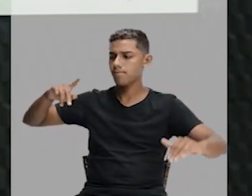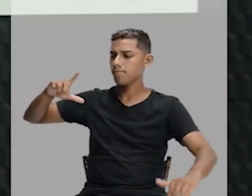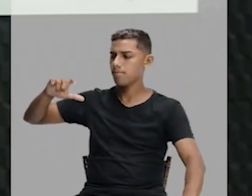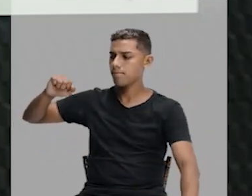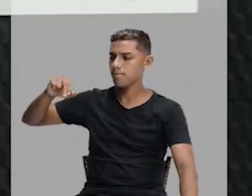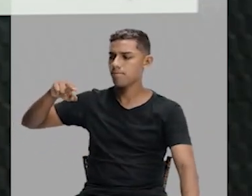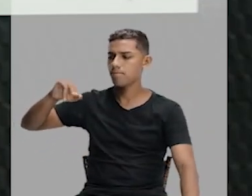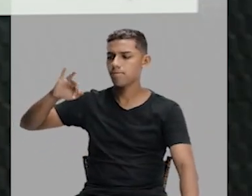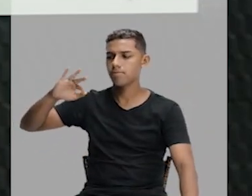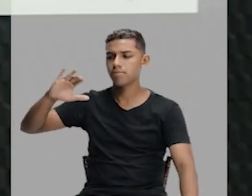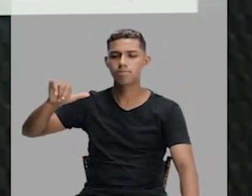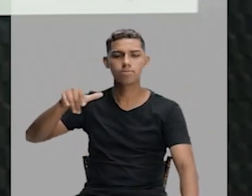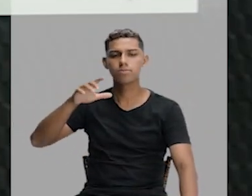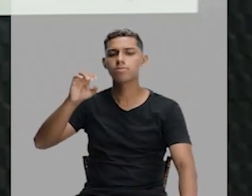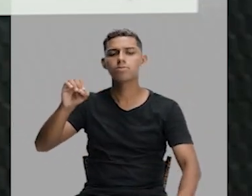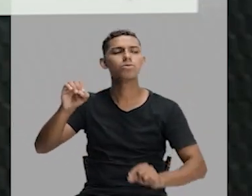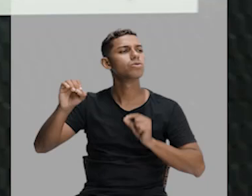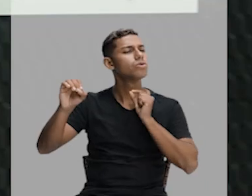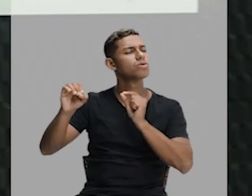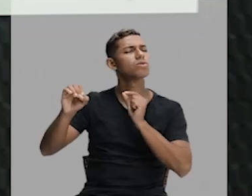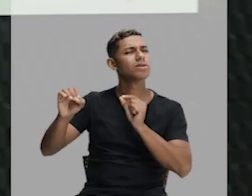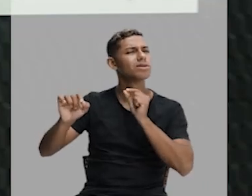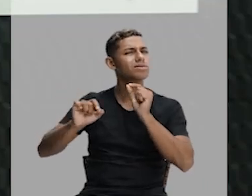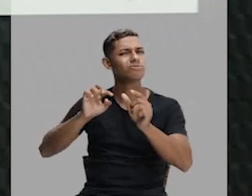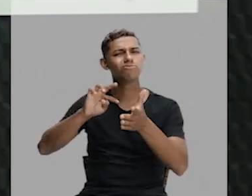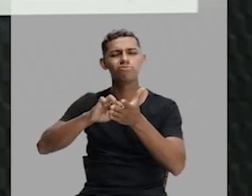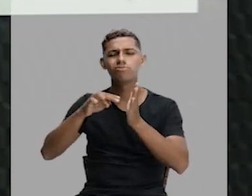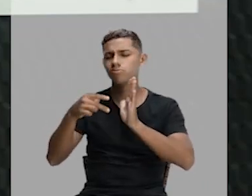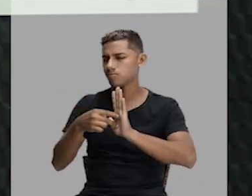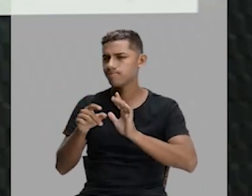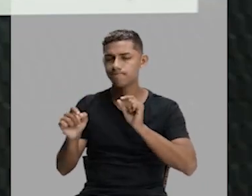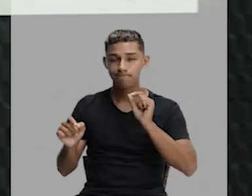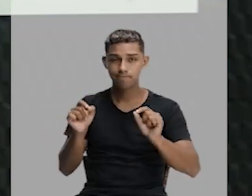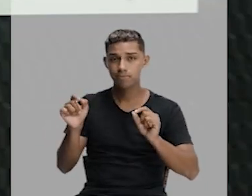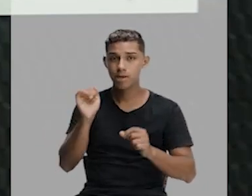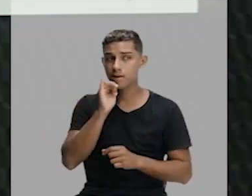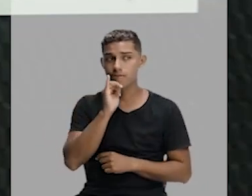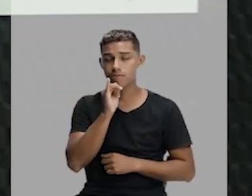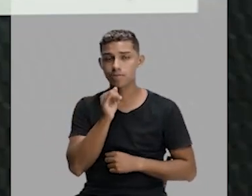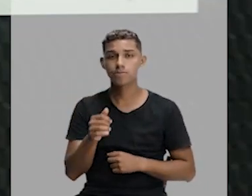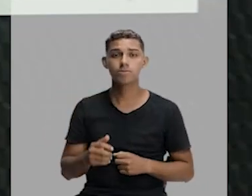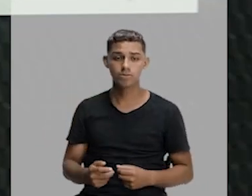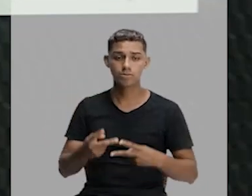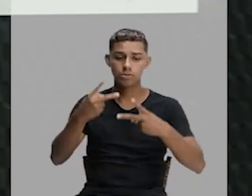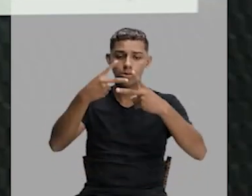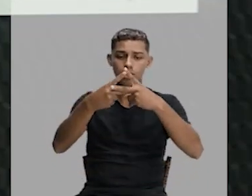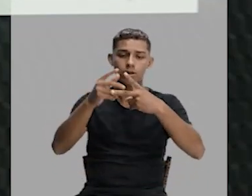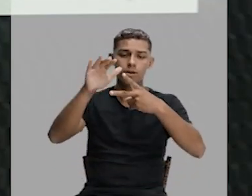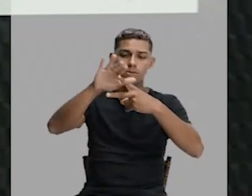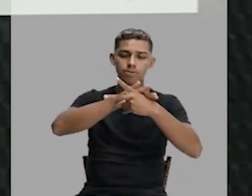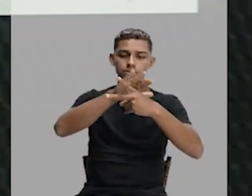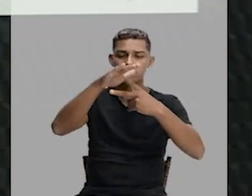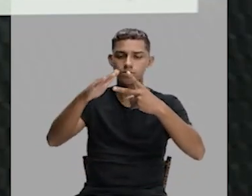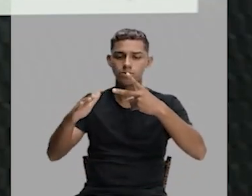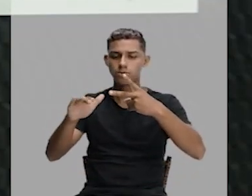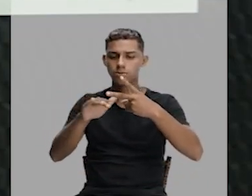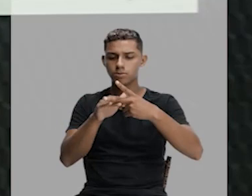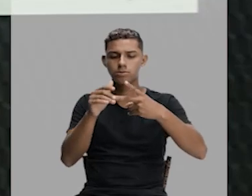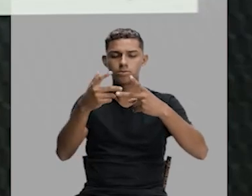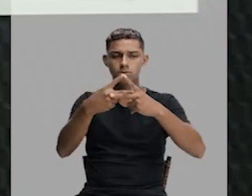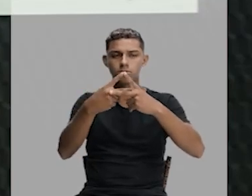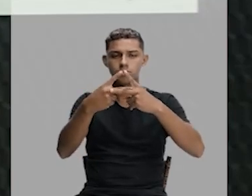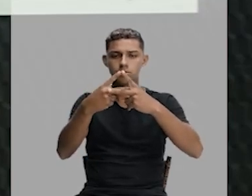é planificar? É você pegar algo que é tridimensional, desmanchar e formar num plano